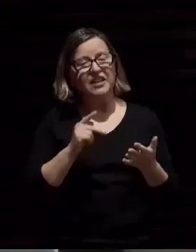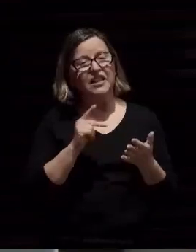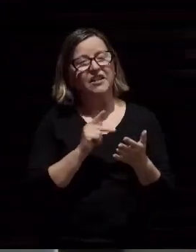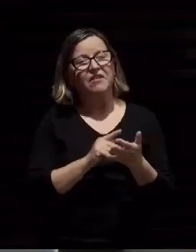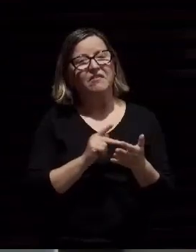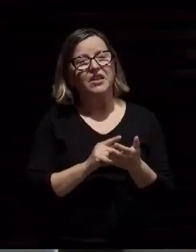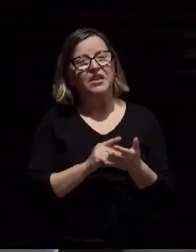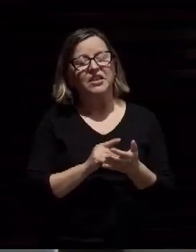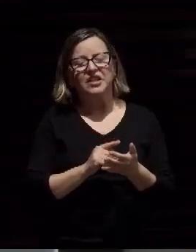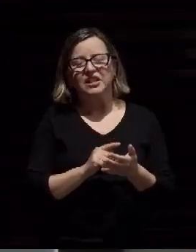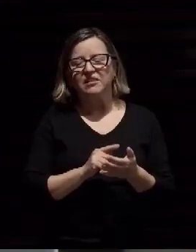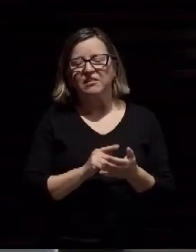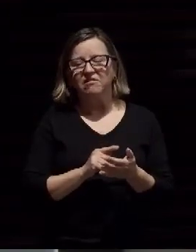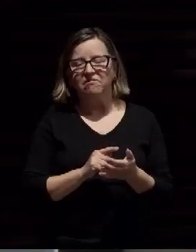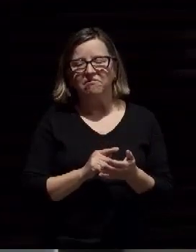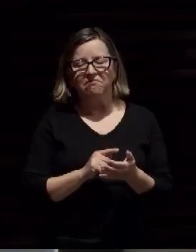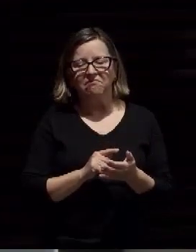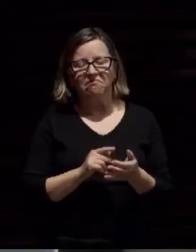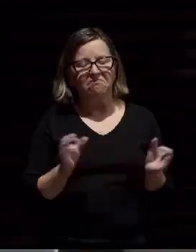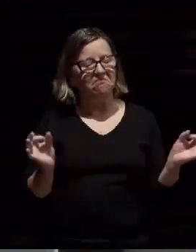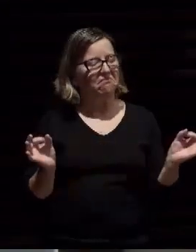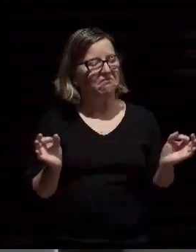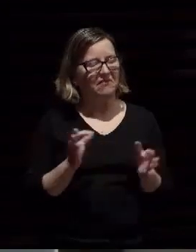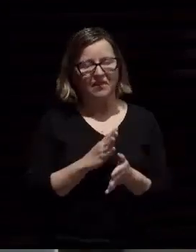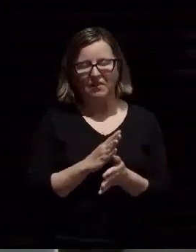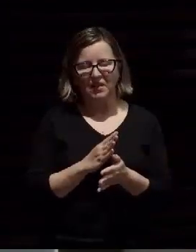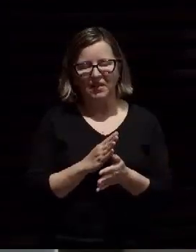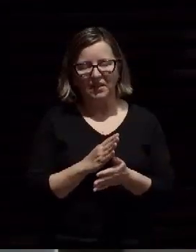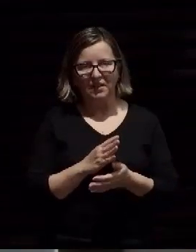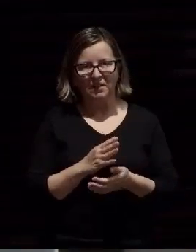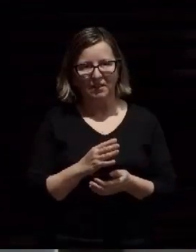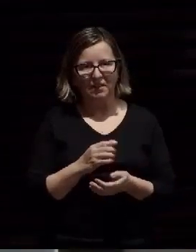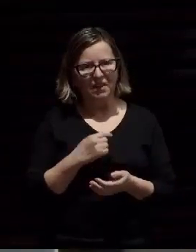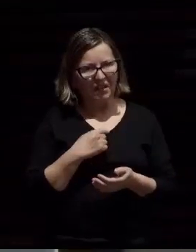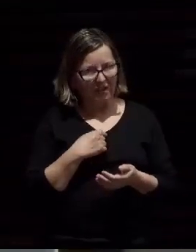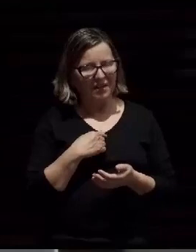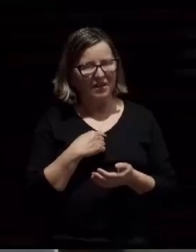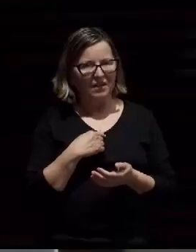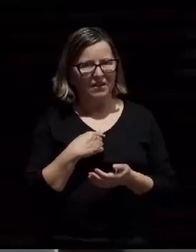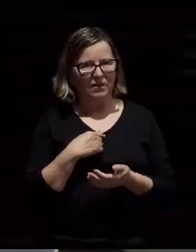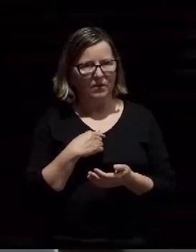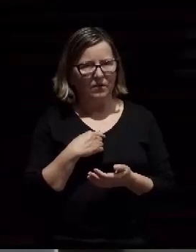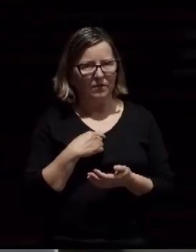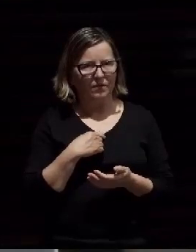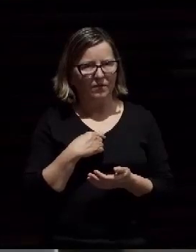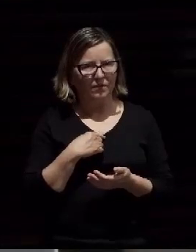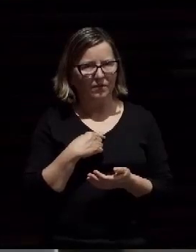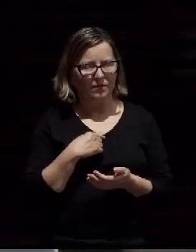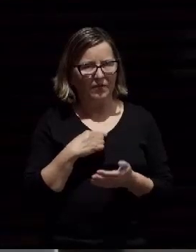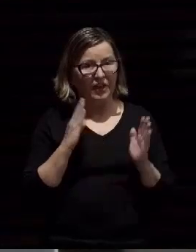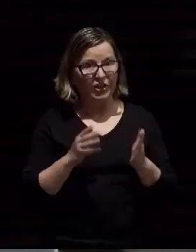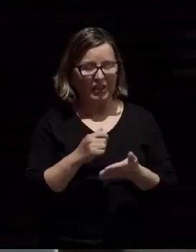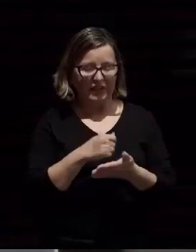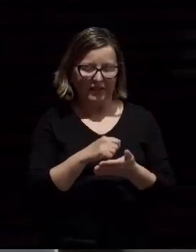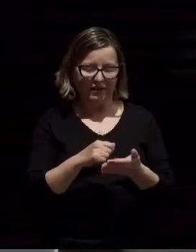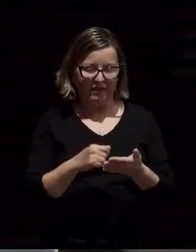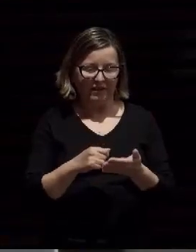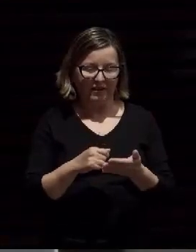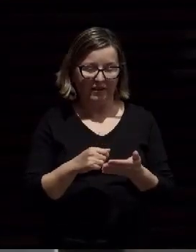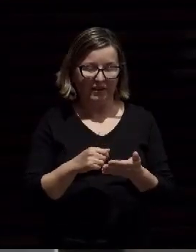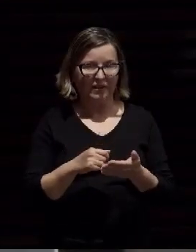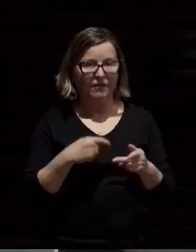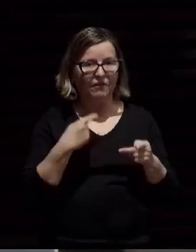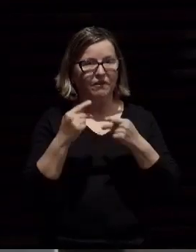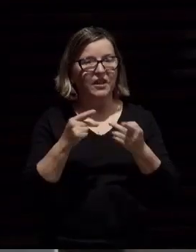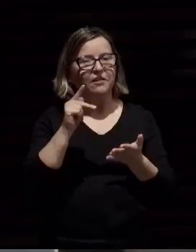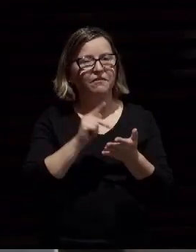seja absoluta. Eu havia escrito uma mensagem de que a verdade é